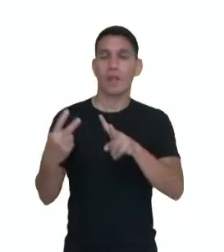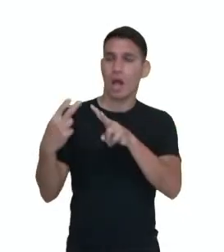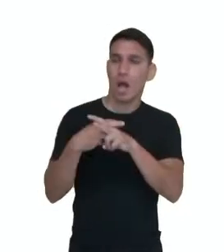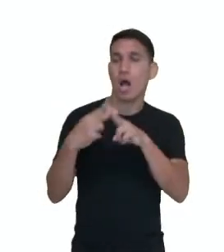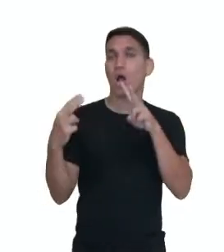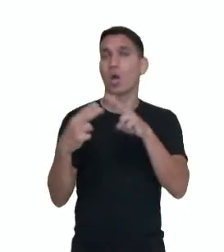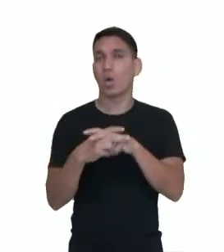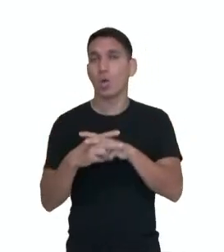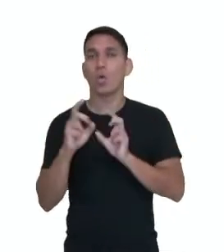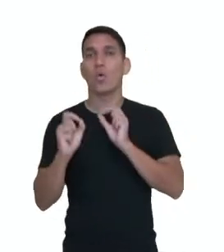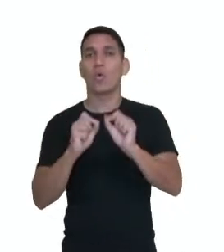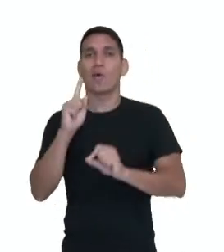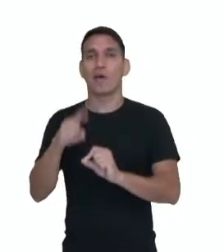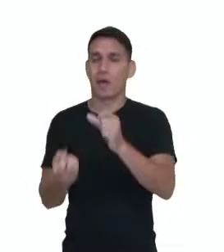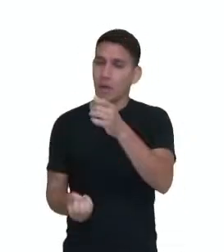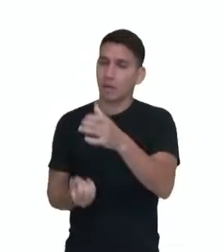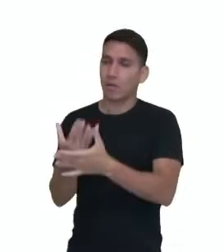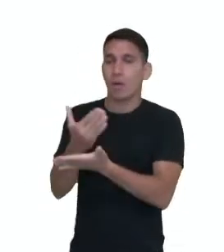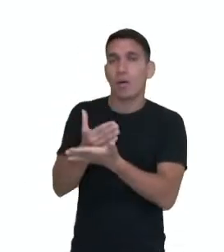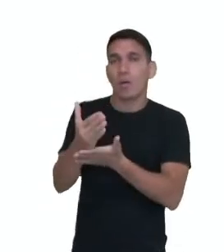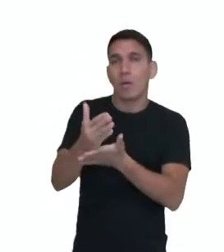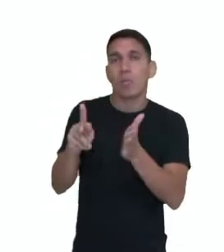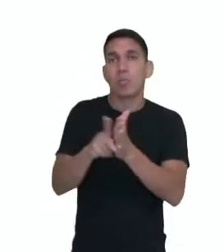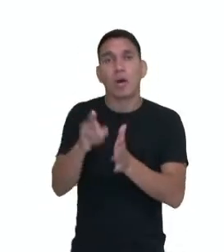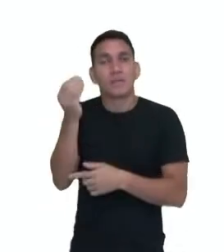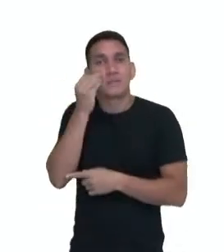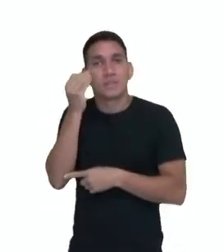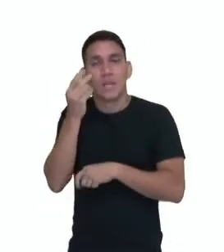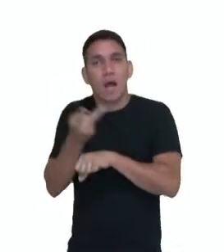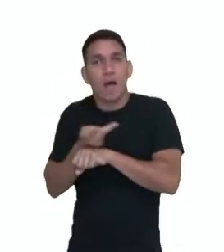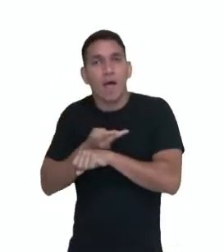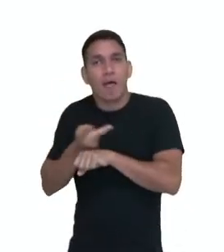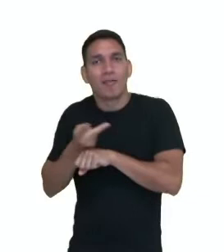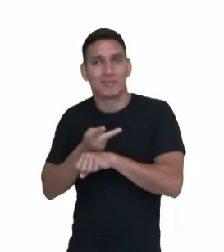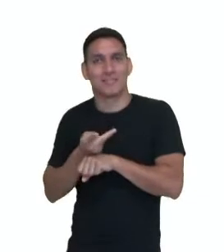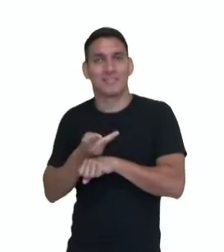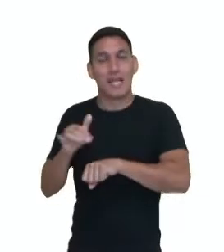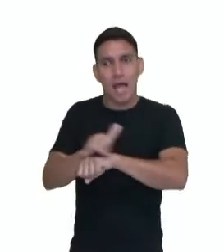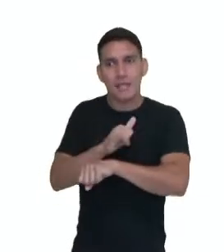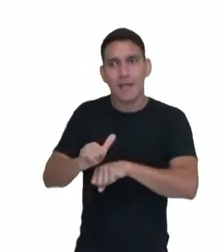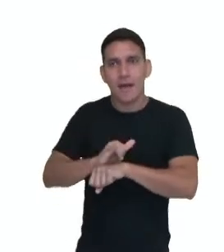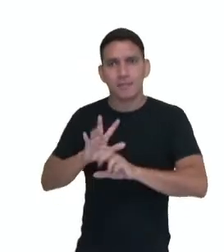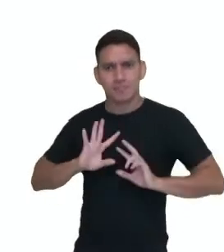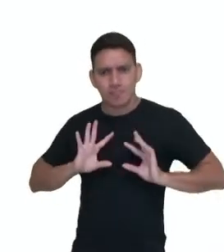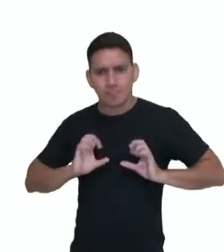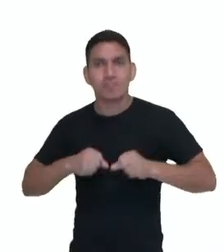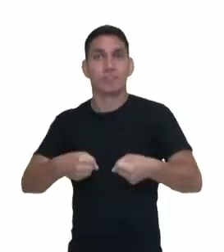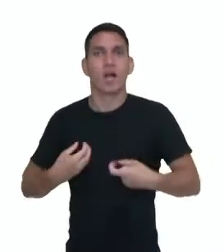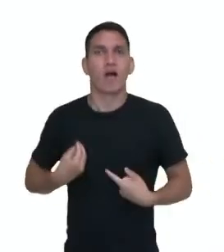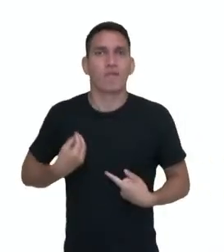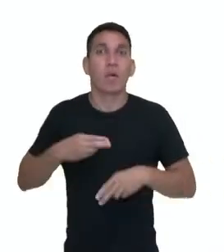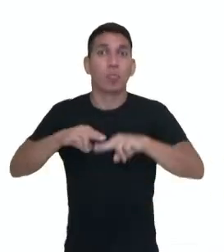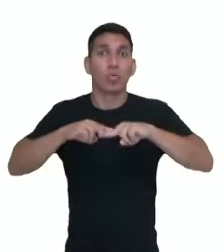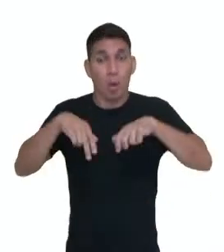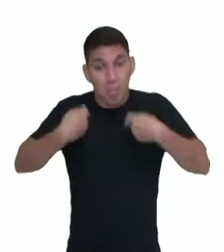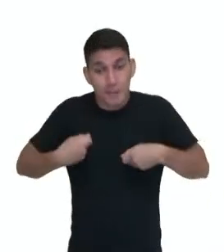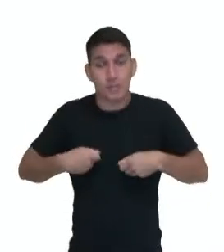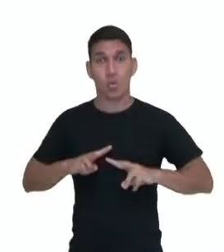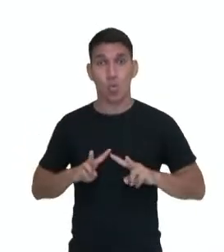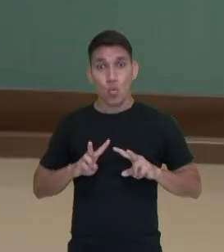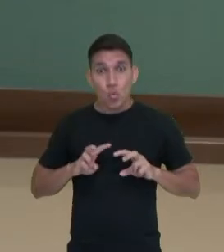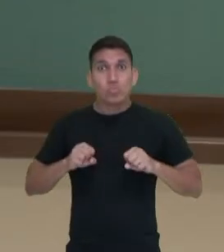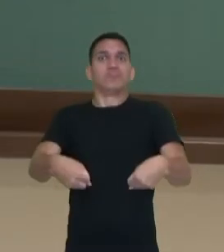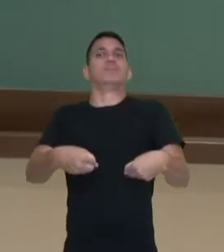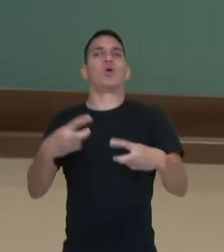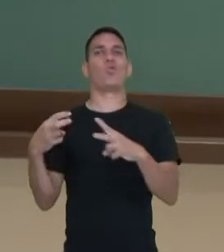originadas na busca por recursos para a sobrevivência, então eu preciso saber lutar para sobreviver. Em